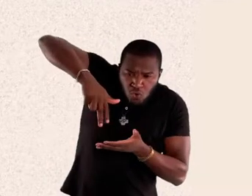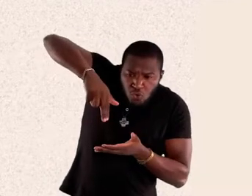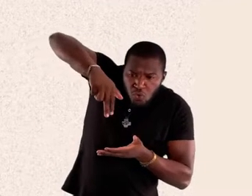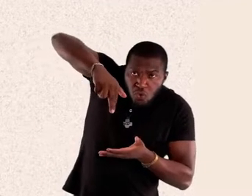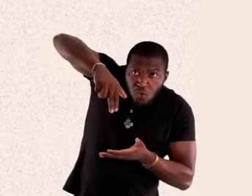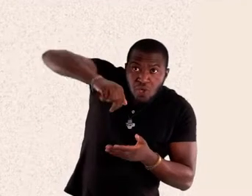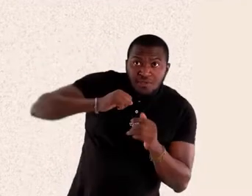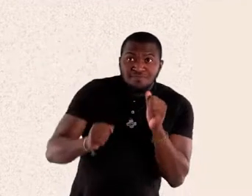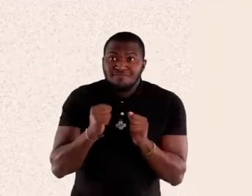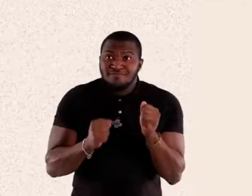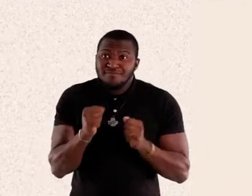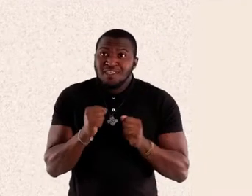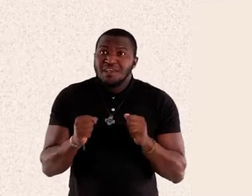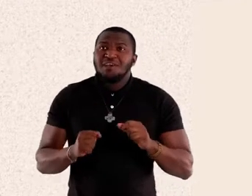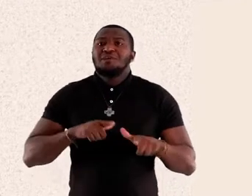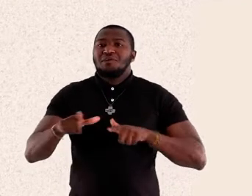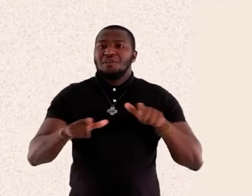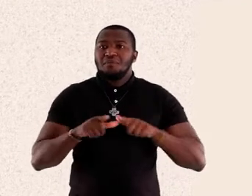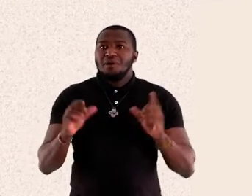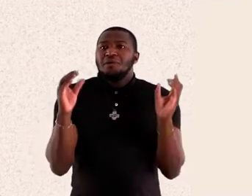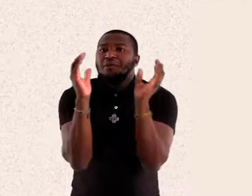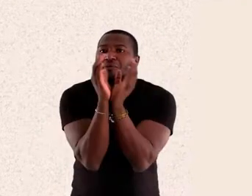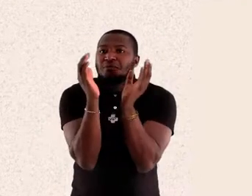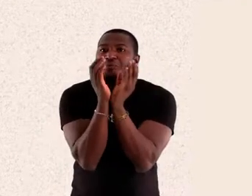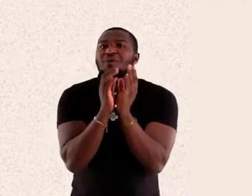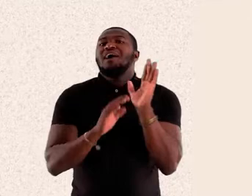e o trabalho em grupo